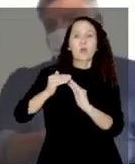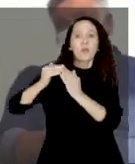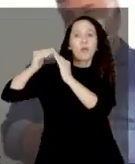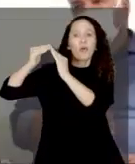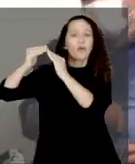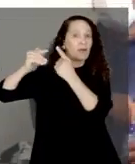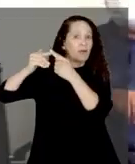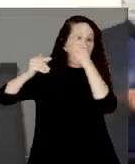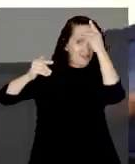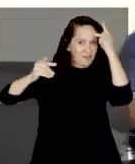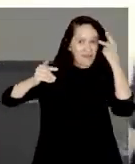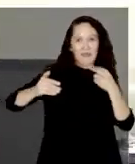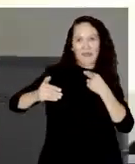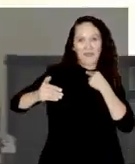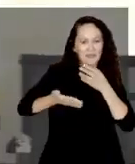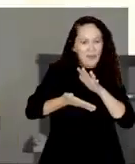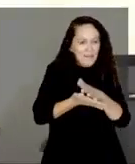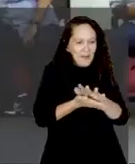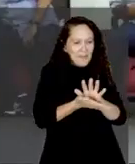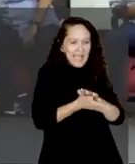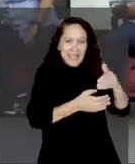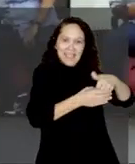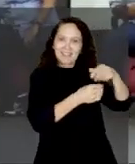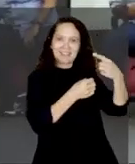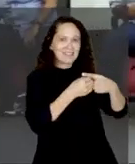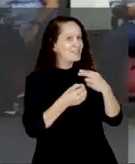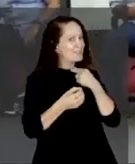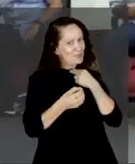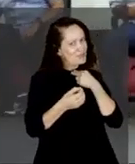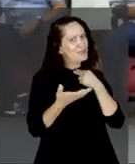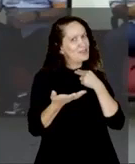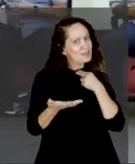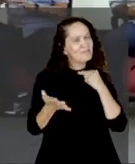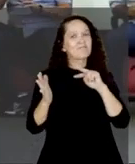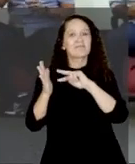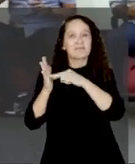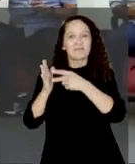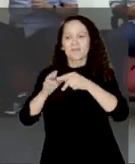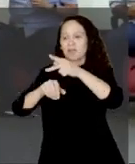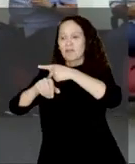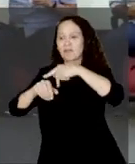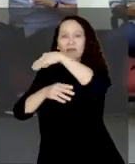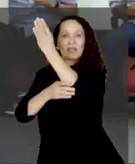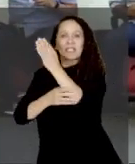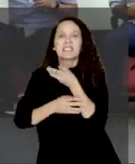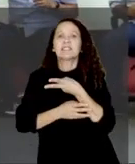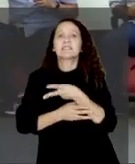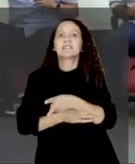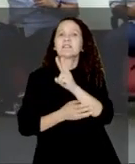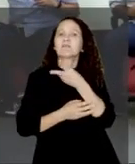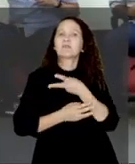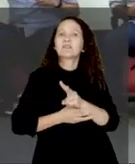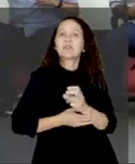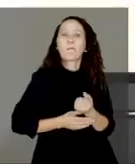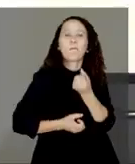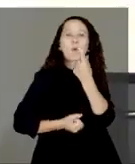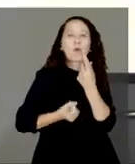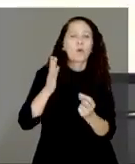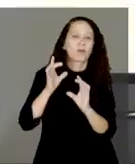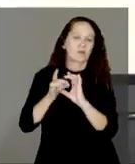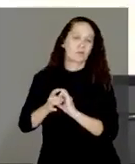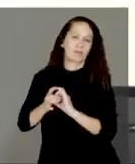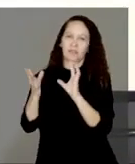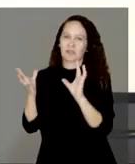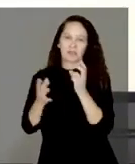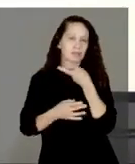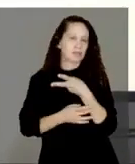protestar, tem que ter uma só religião, o ensino tem que ser de um único jeito. Não! A humanidade é